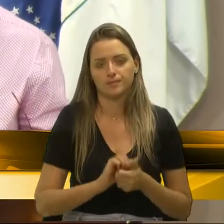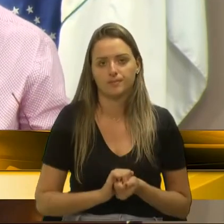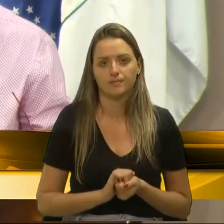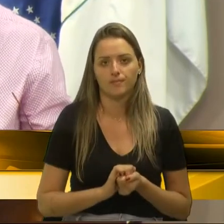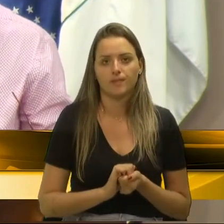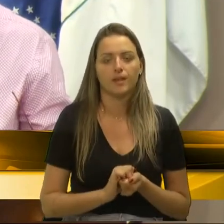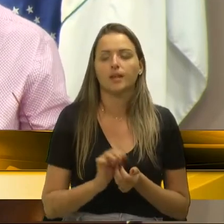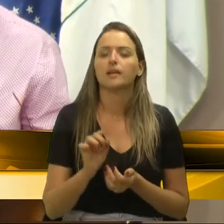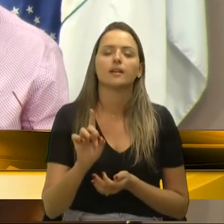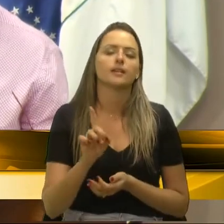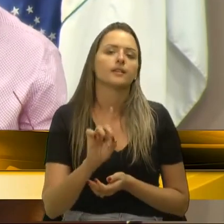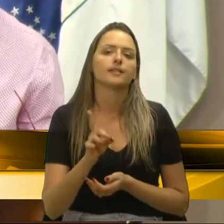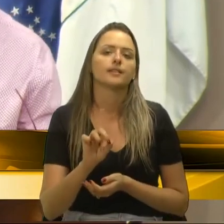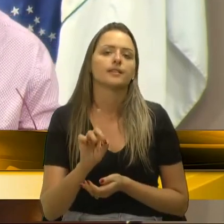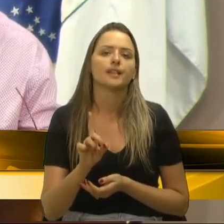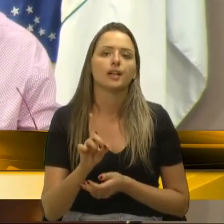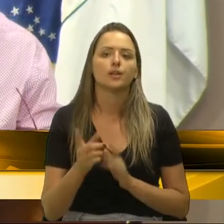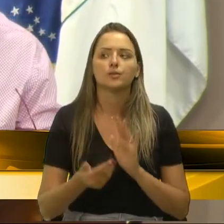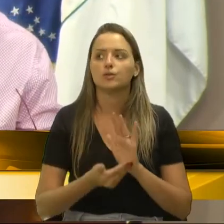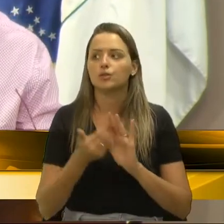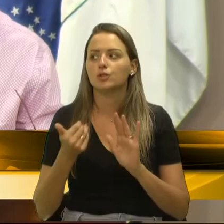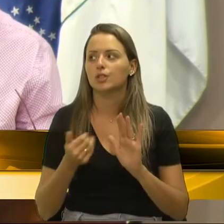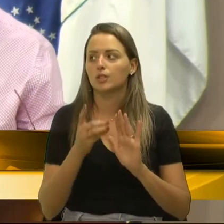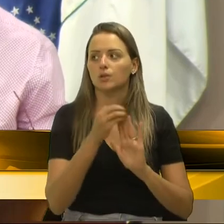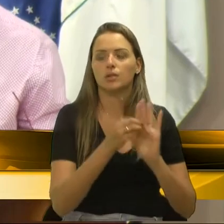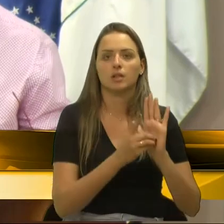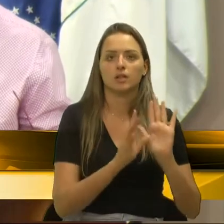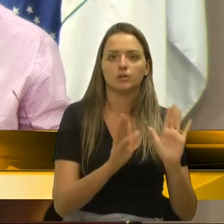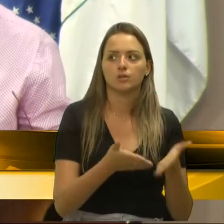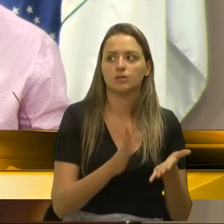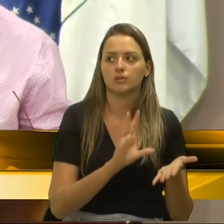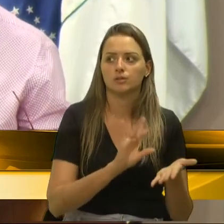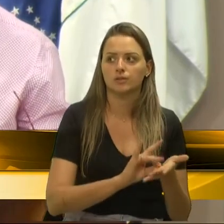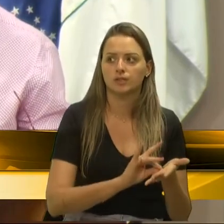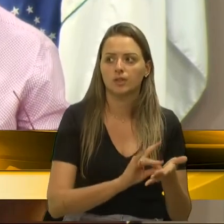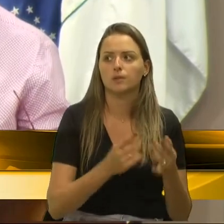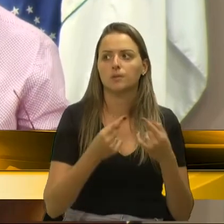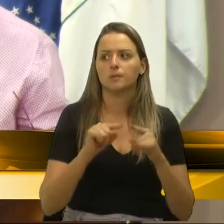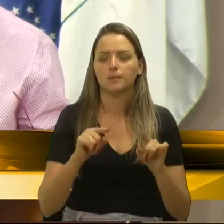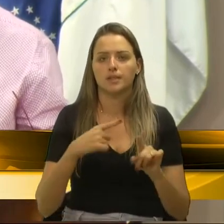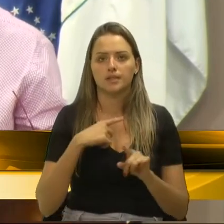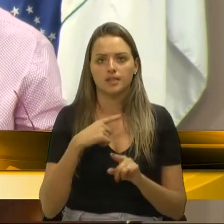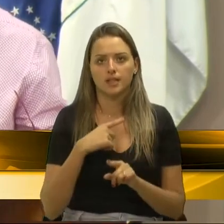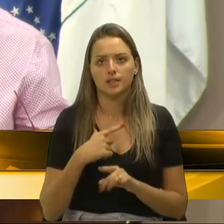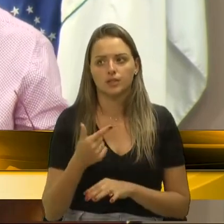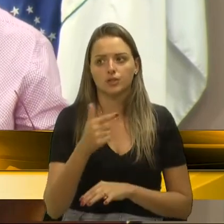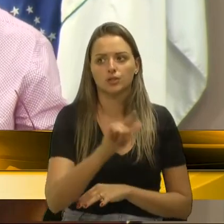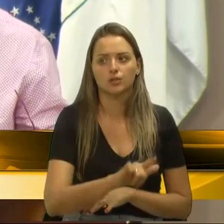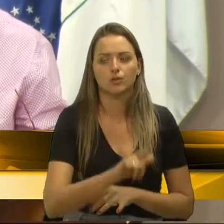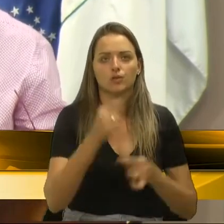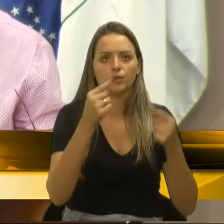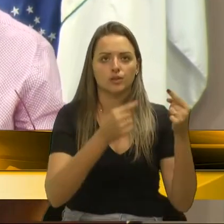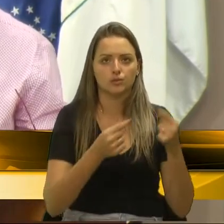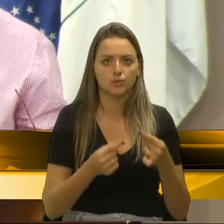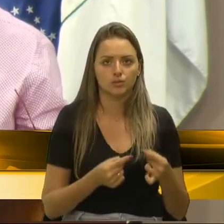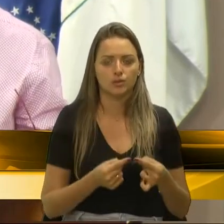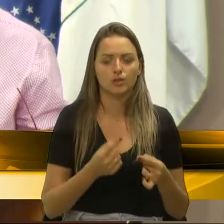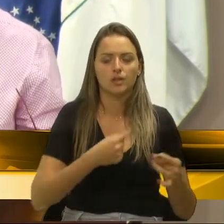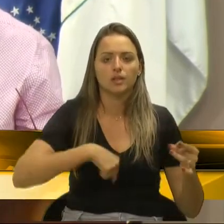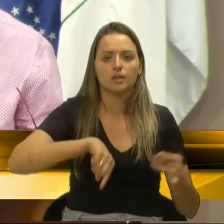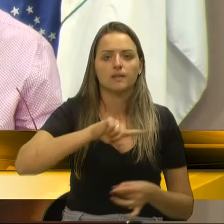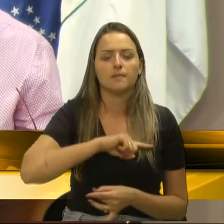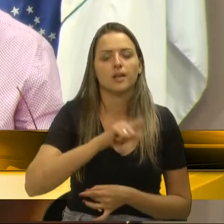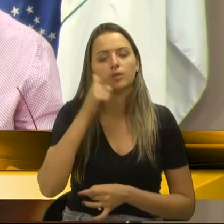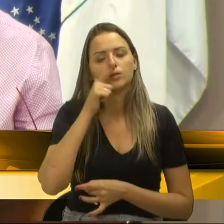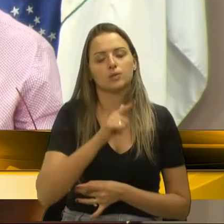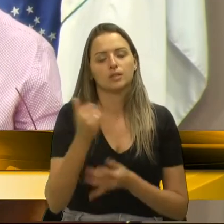Isso não desmistifica o decreto que está ali, sim, vem a reforçar a volta do debate e que nós ficamos